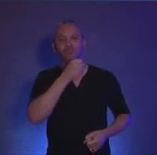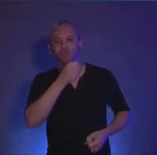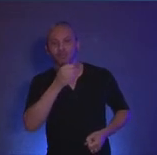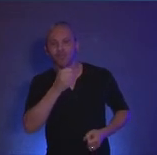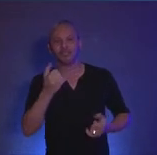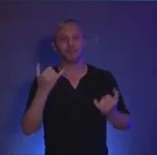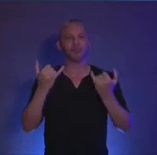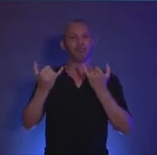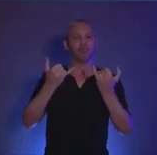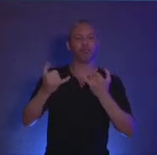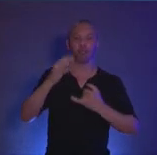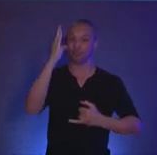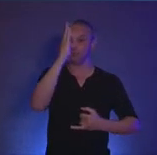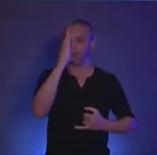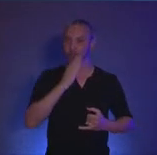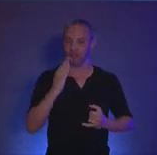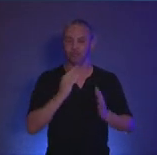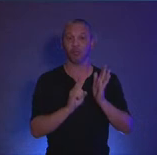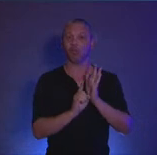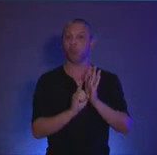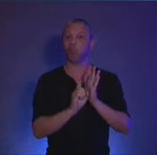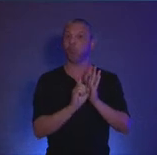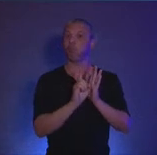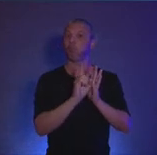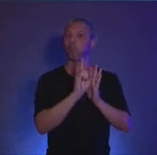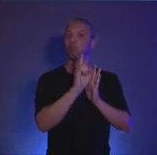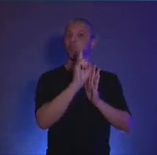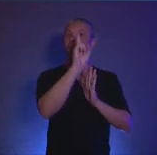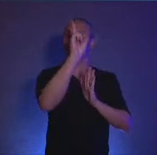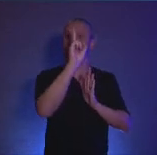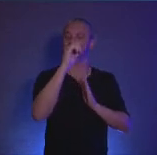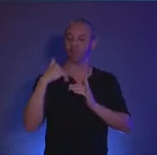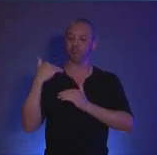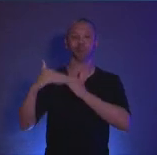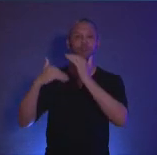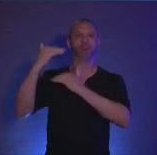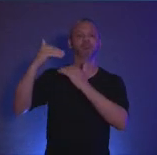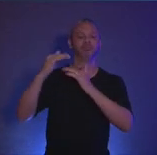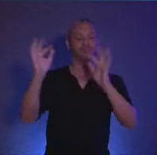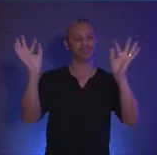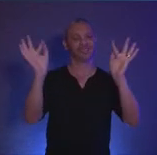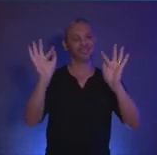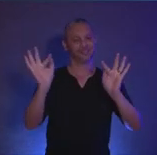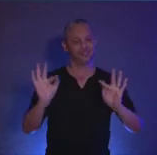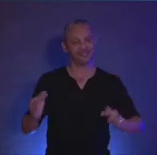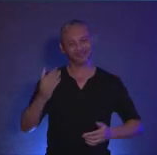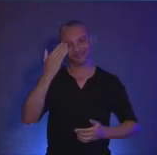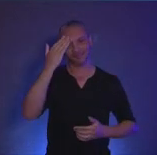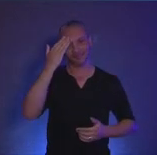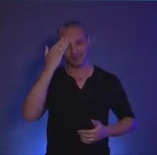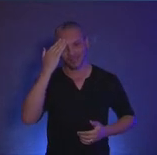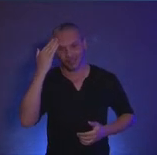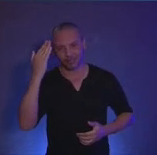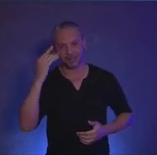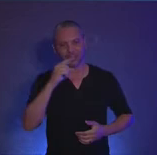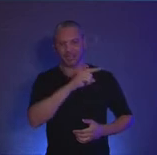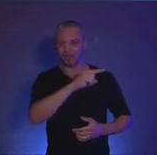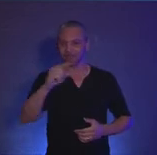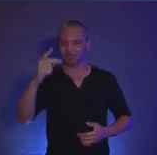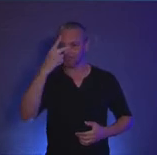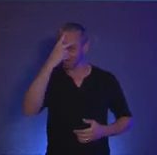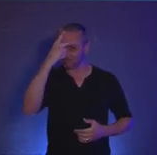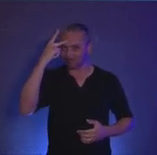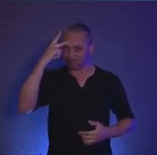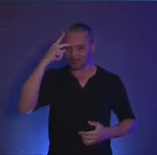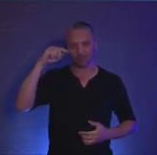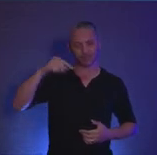no Brasil tem crescido nesses últimos anos e tem avançado. Então, estou super feliz, queria agradecer a Jamília, o pessoal da Escola de Dados, da